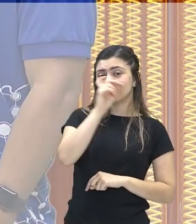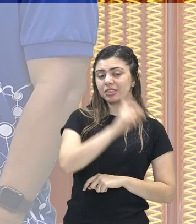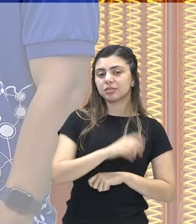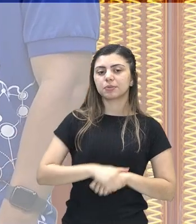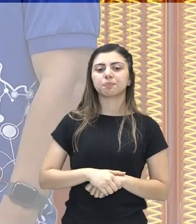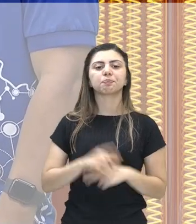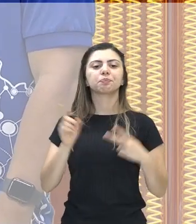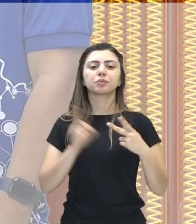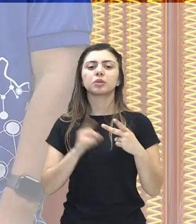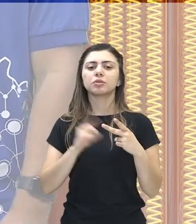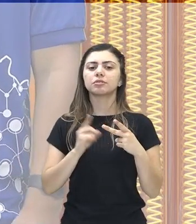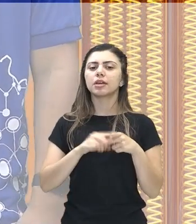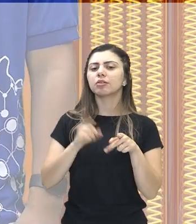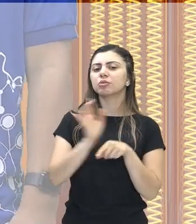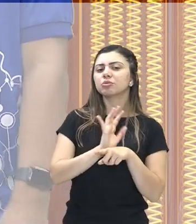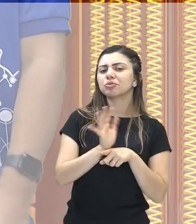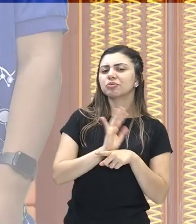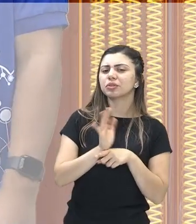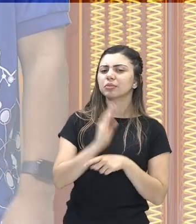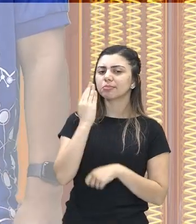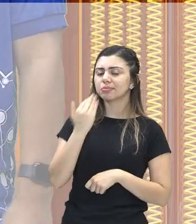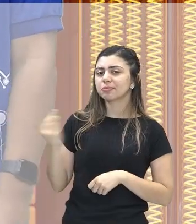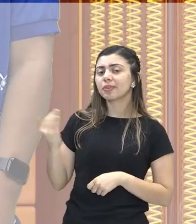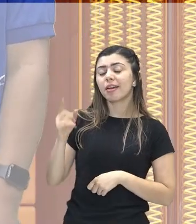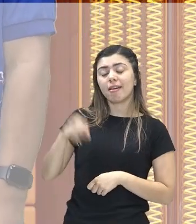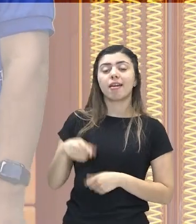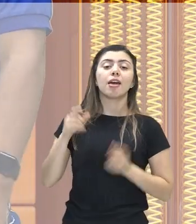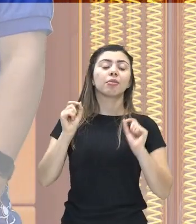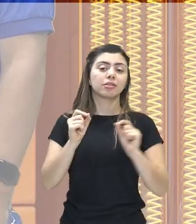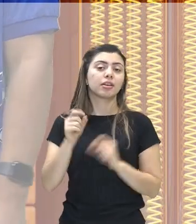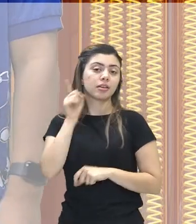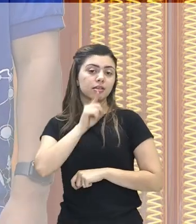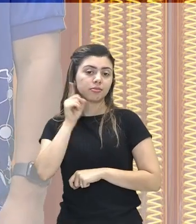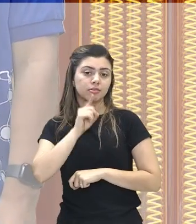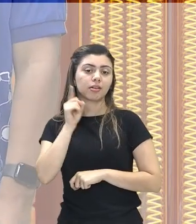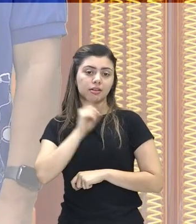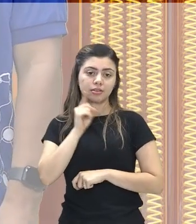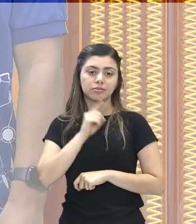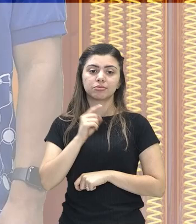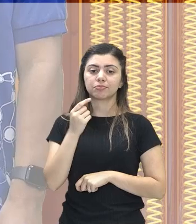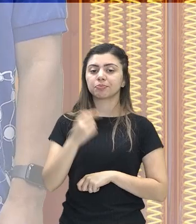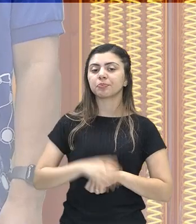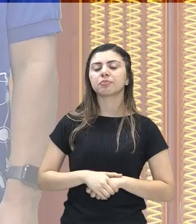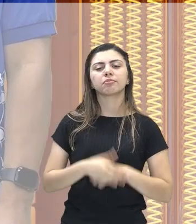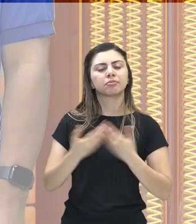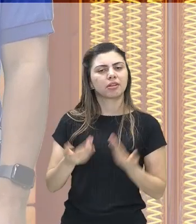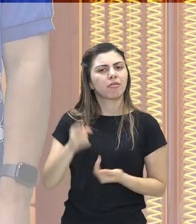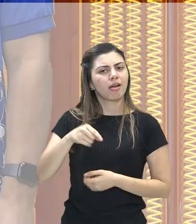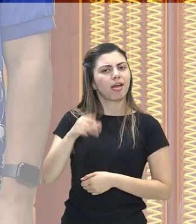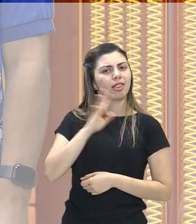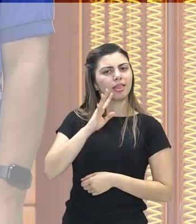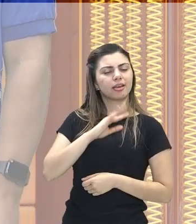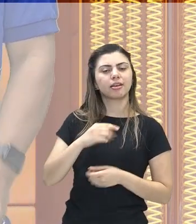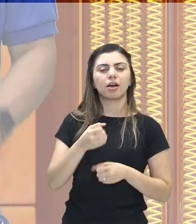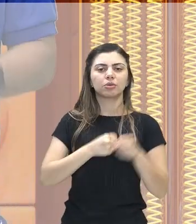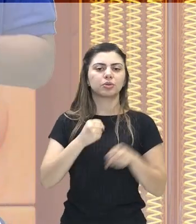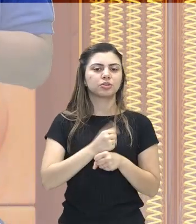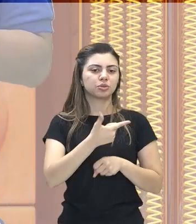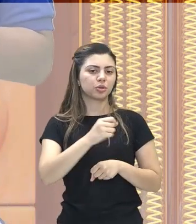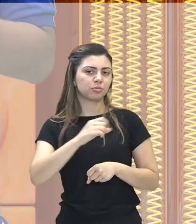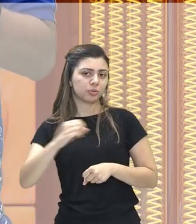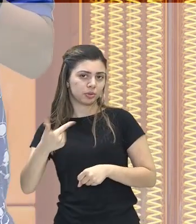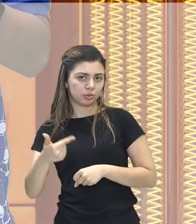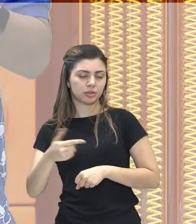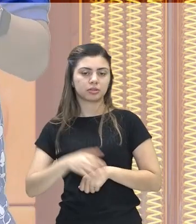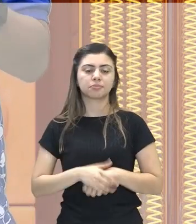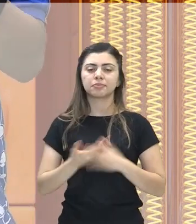Esse filme aqui, pessoal, Neste Mundo, é um filme inglês, né, do Michael Winterbottom, né? É um filme inglês muito legal de 2002. Ele